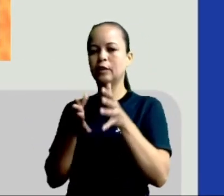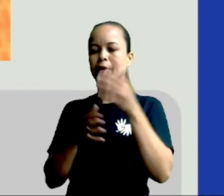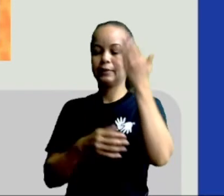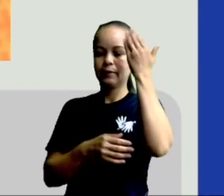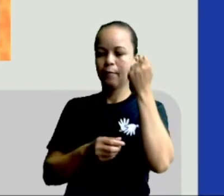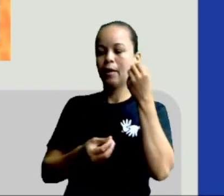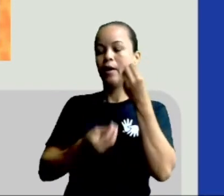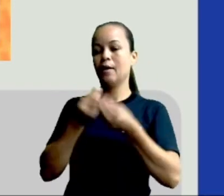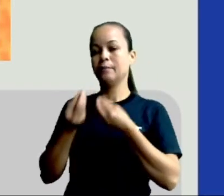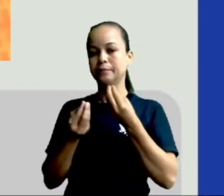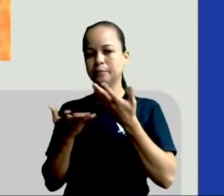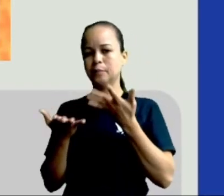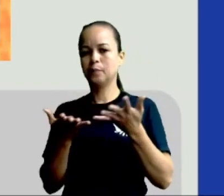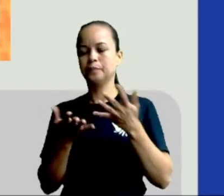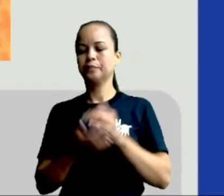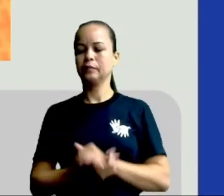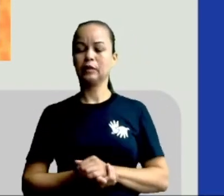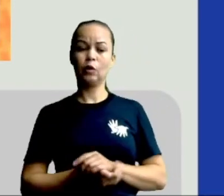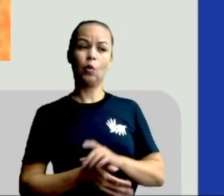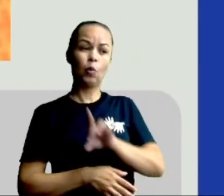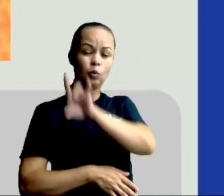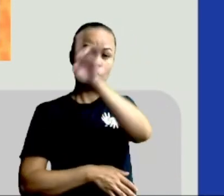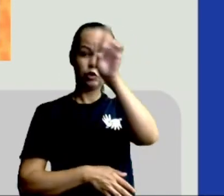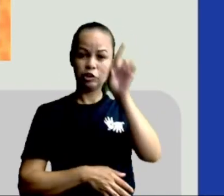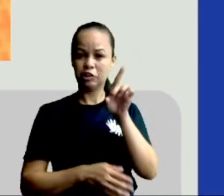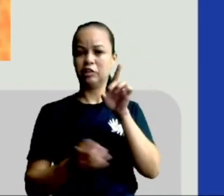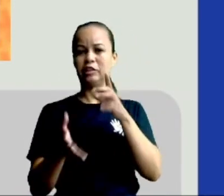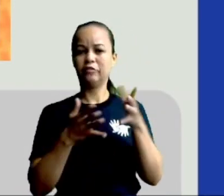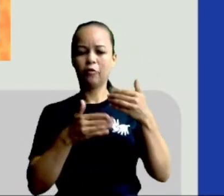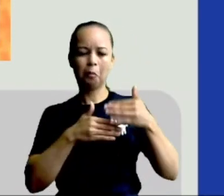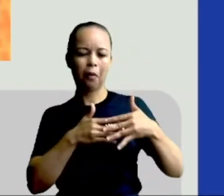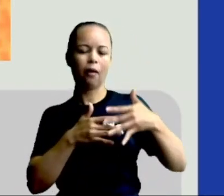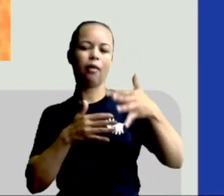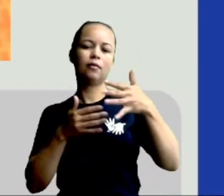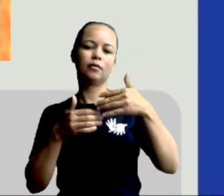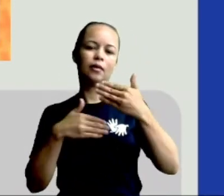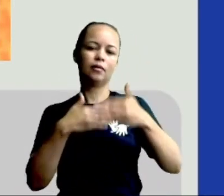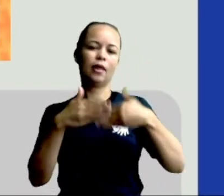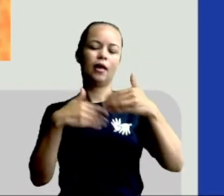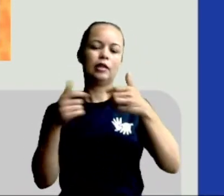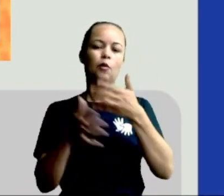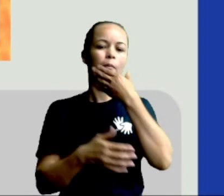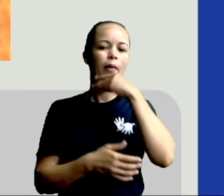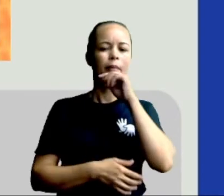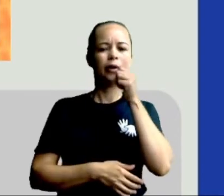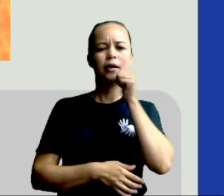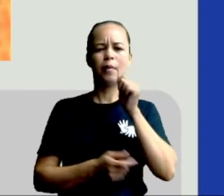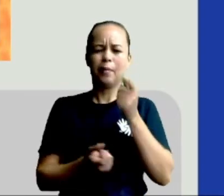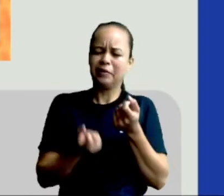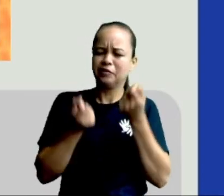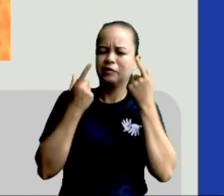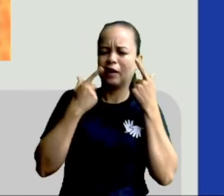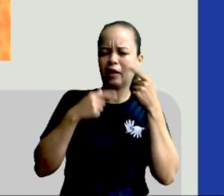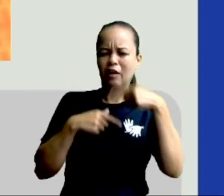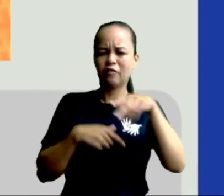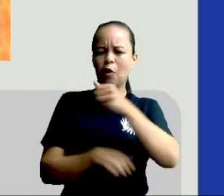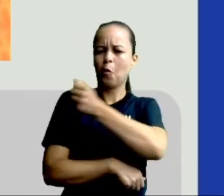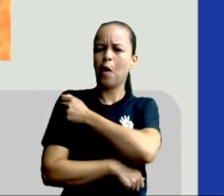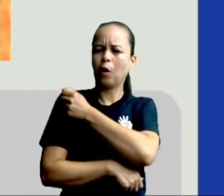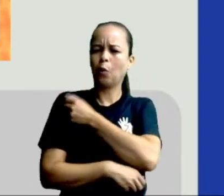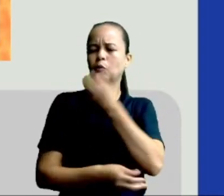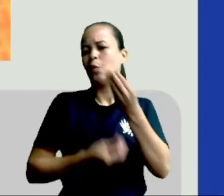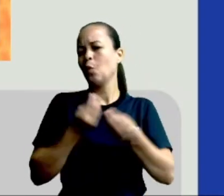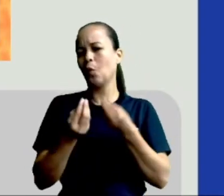foram passando e cada dia pai e mãe estranhavam mais a tristeza do menino. Ele nem queria ir à aula.